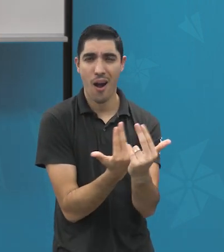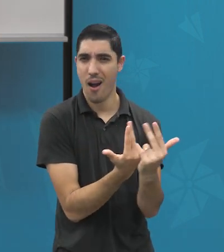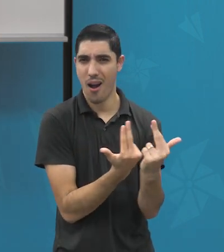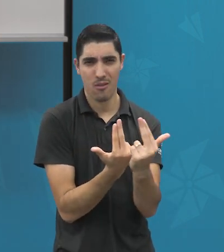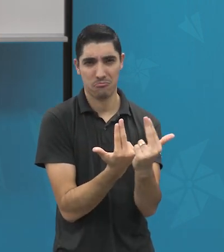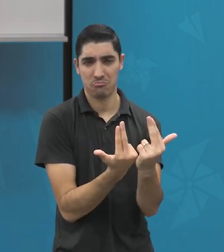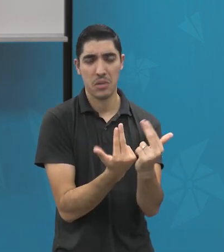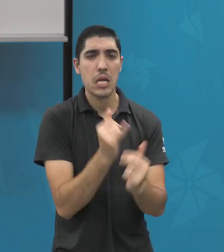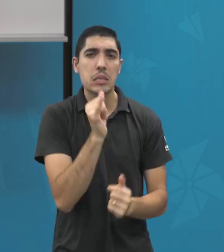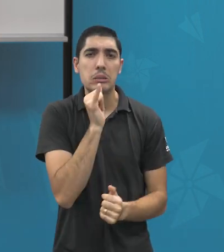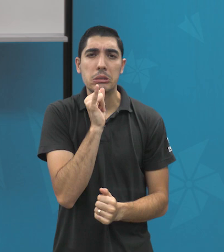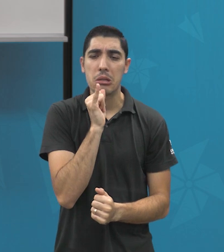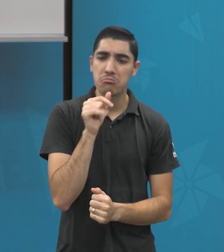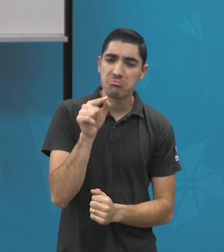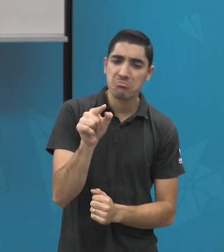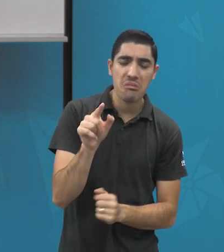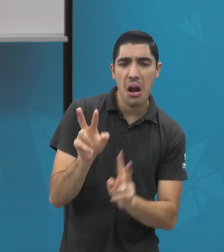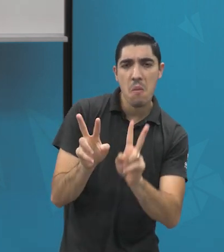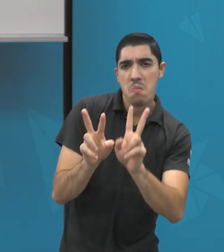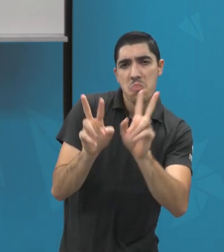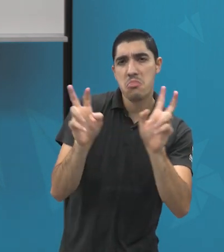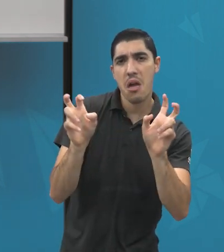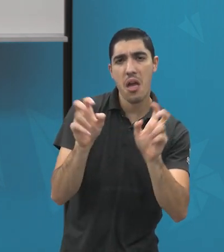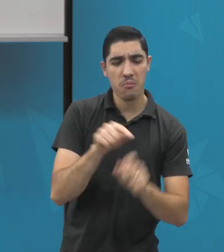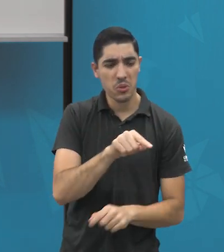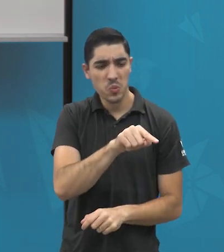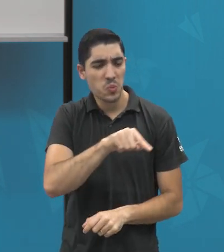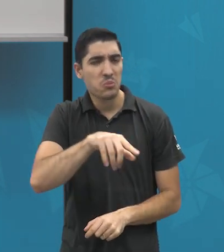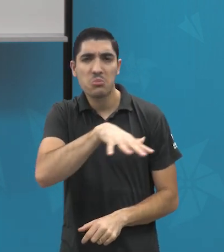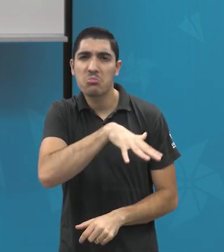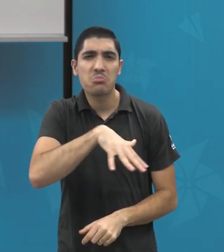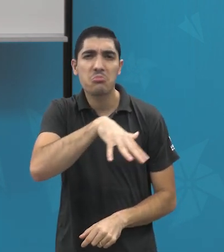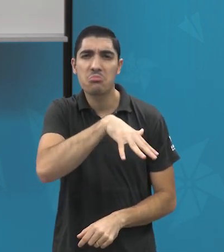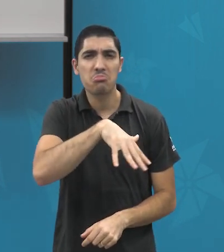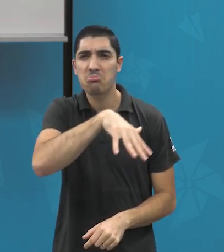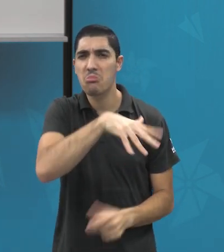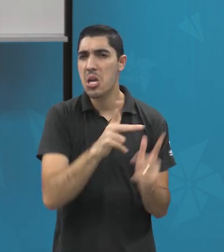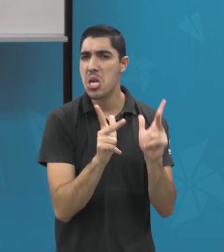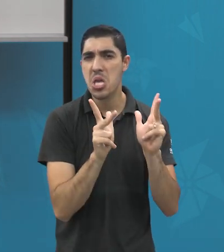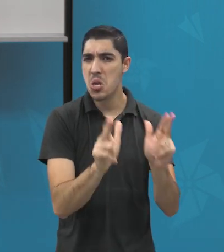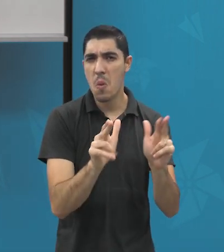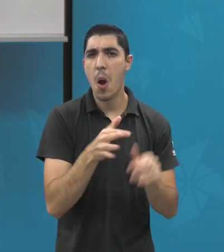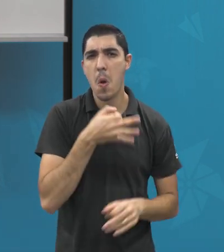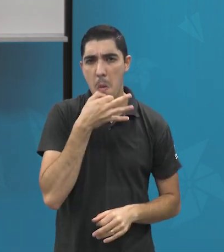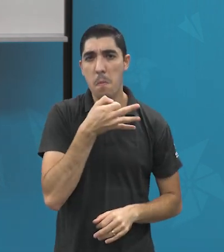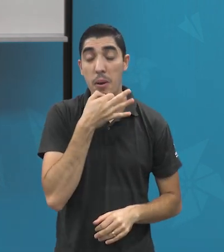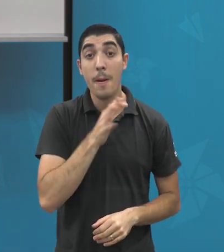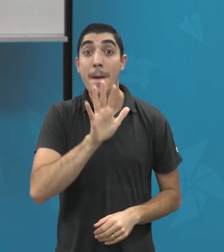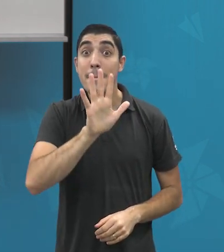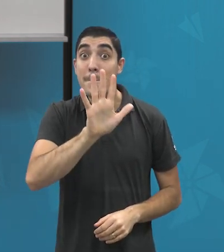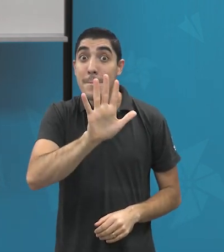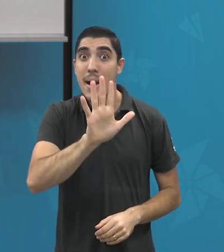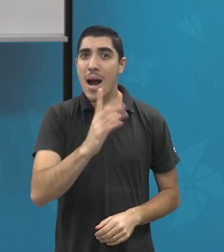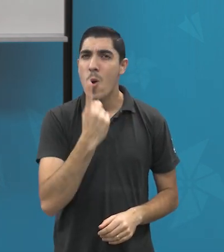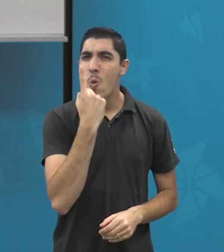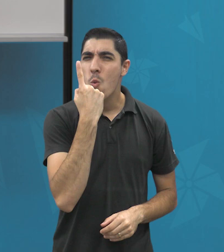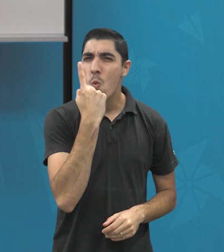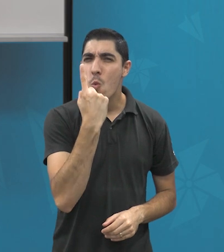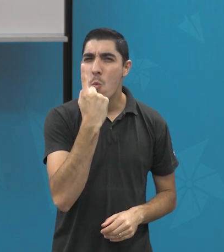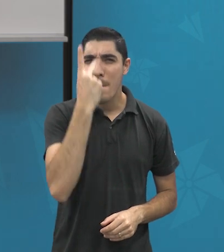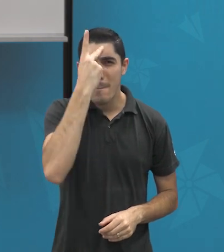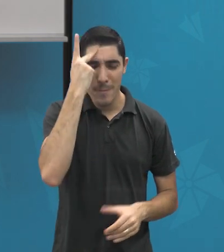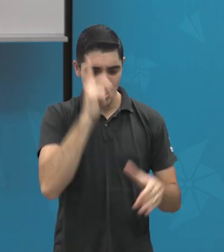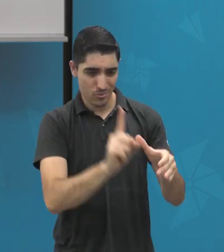algo, julgariam algo absolutamente da mesma maneira. E uma única pessoa